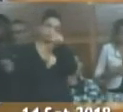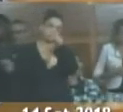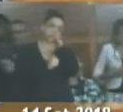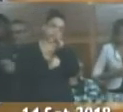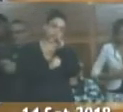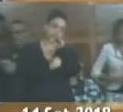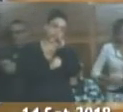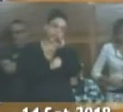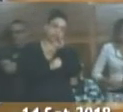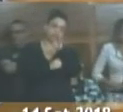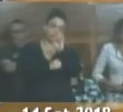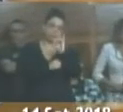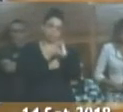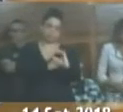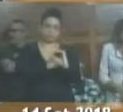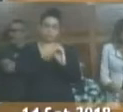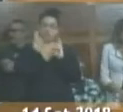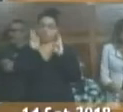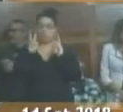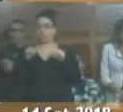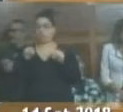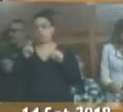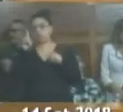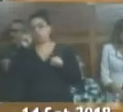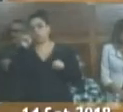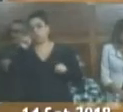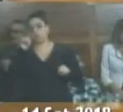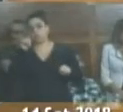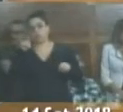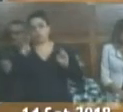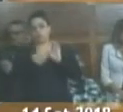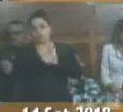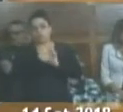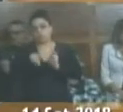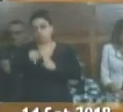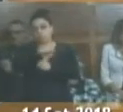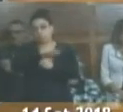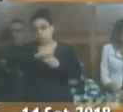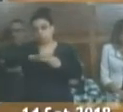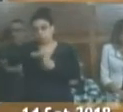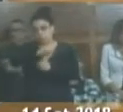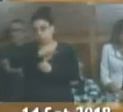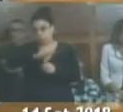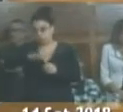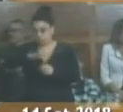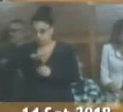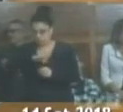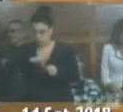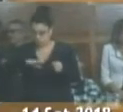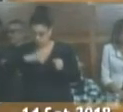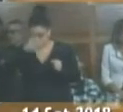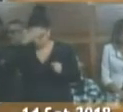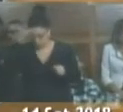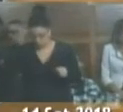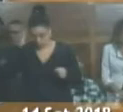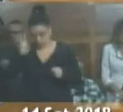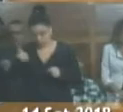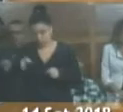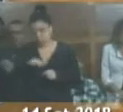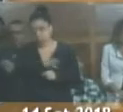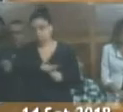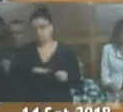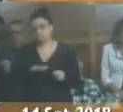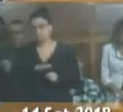são cursos que vão atender exatamente a comunidade caiçara, aos povos da Ilha